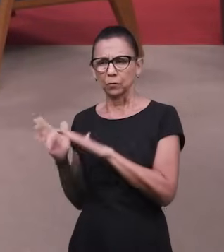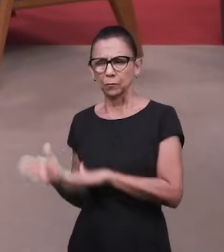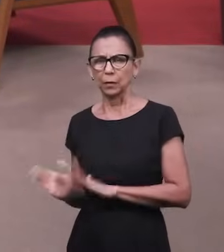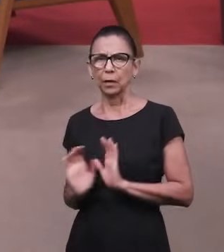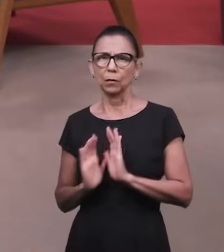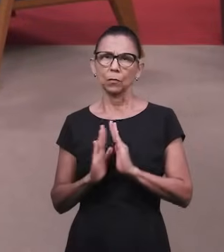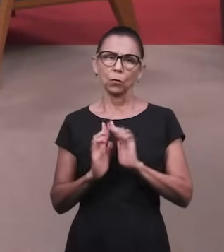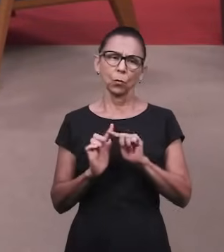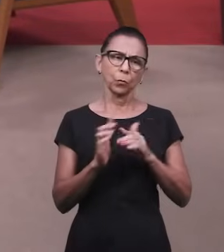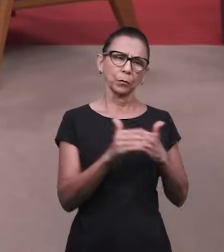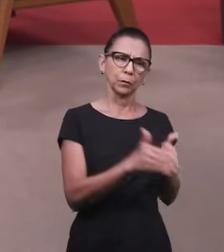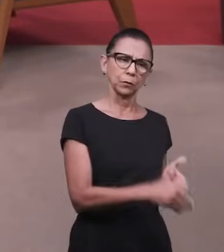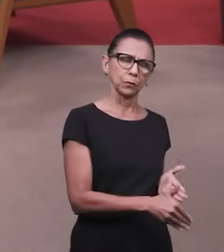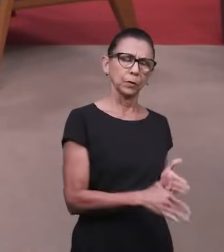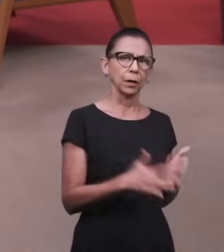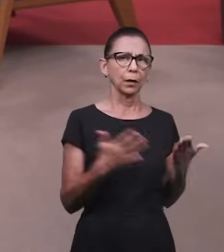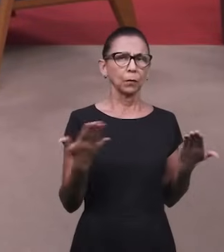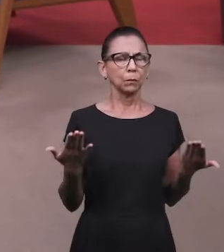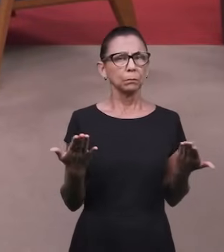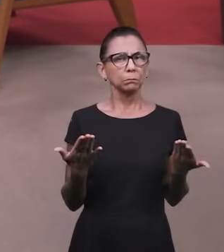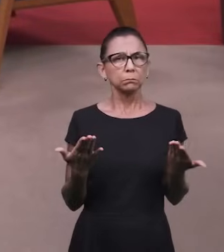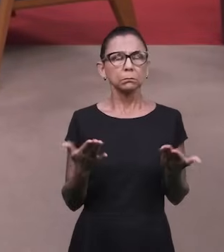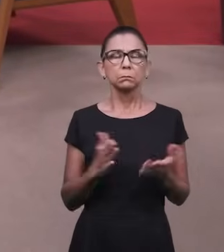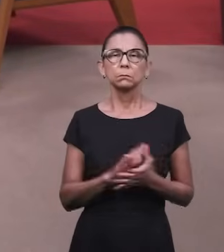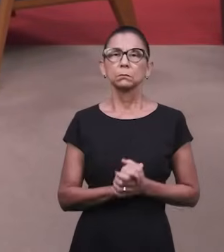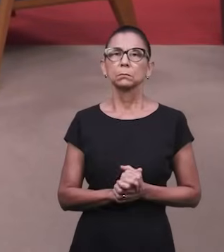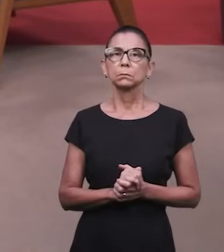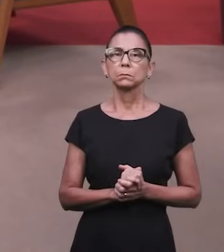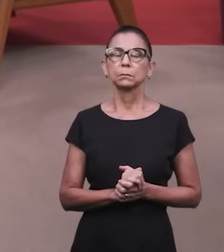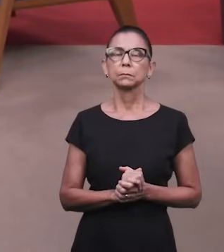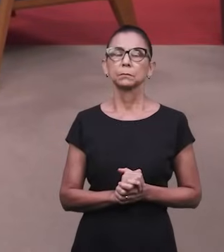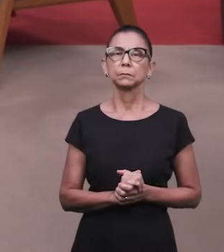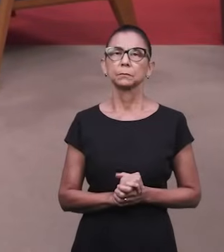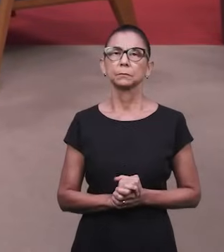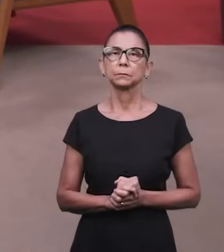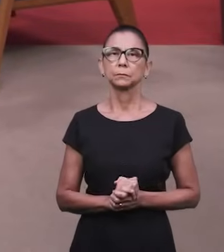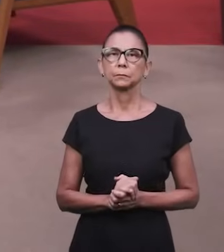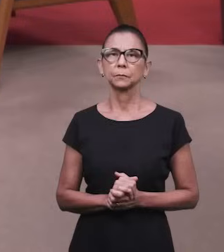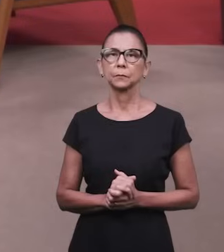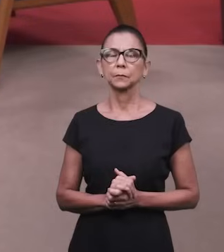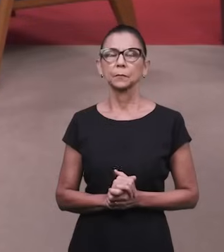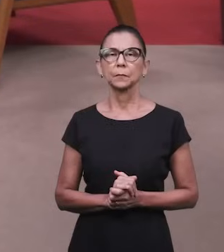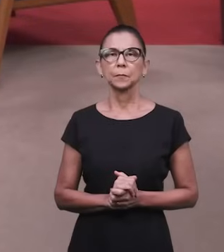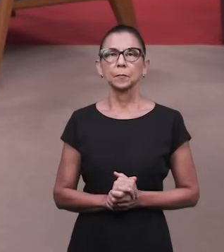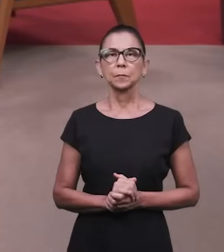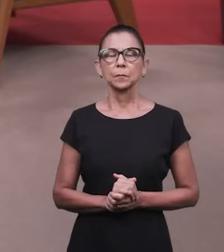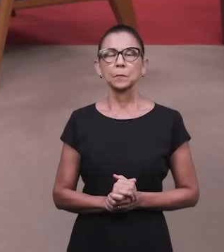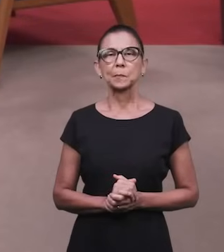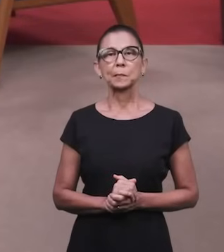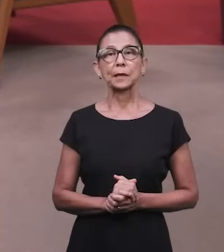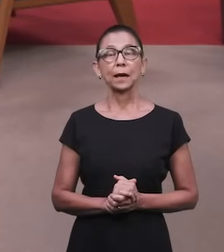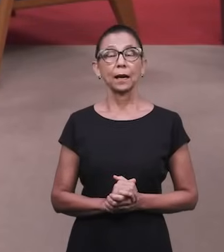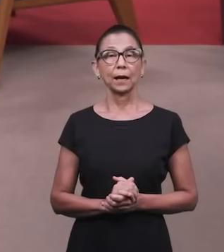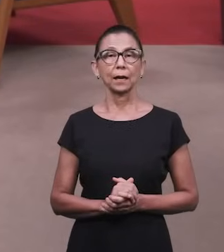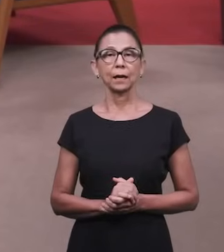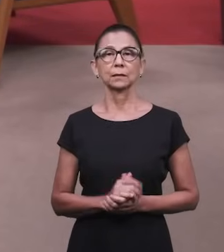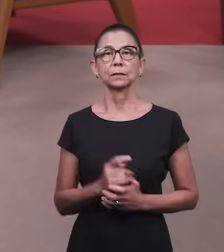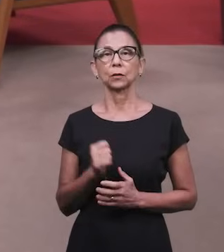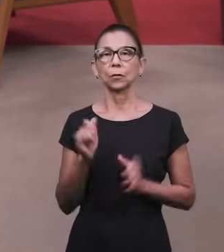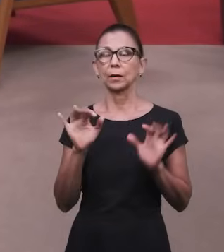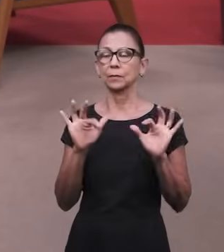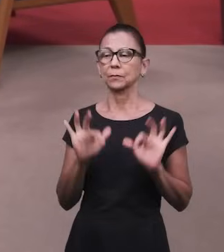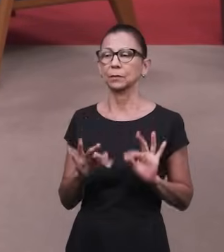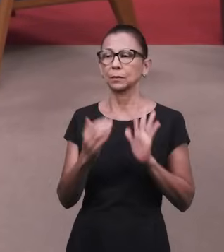Jesus. Bom, a gente já está caminhando para o final desse programa, né? É sempre uma festa.